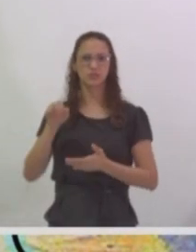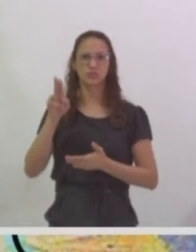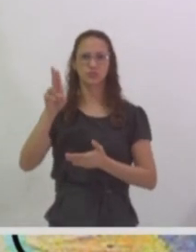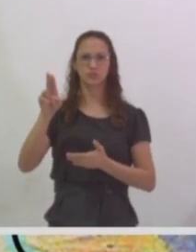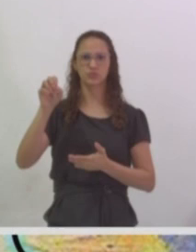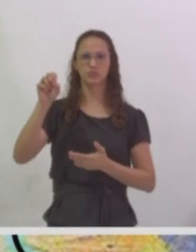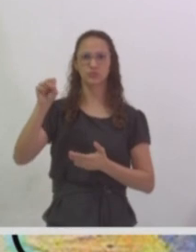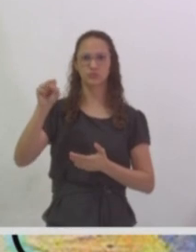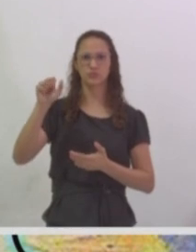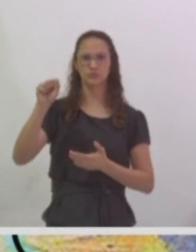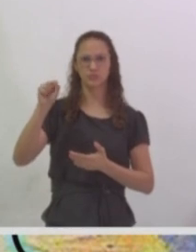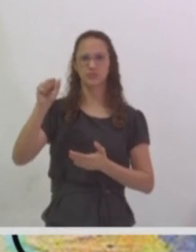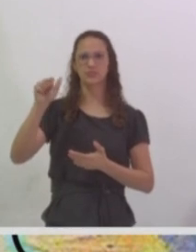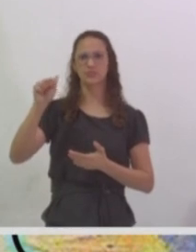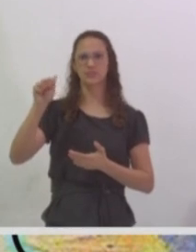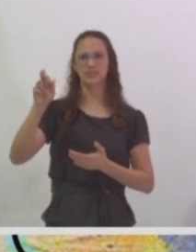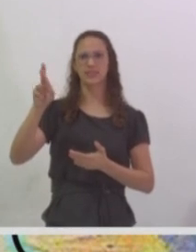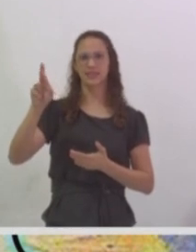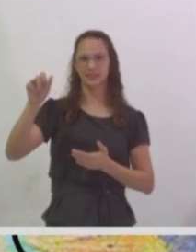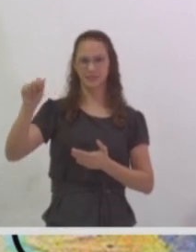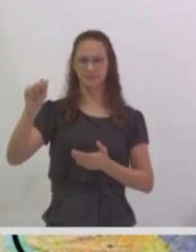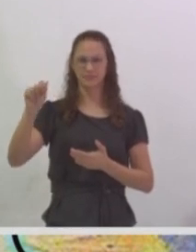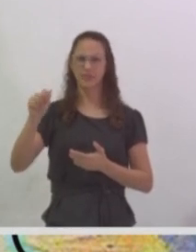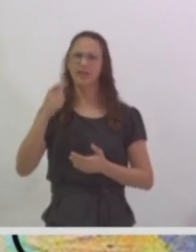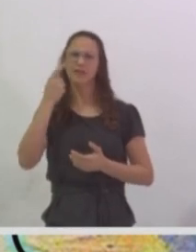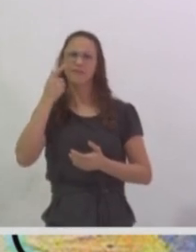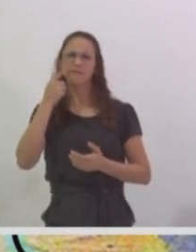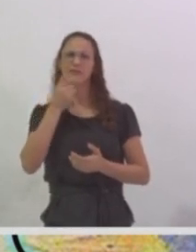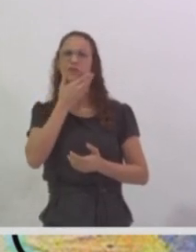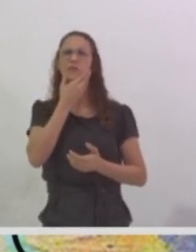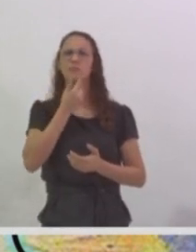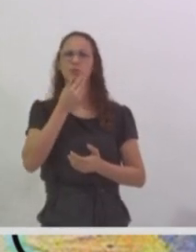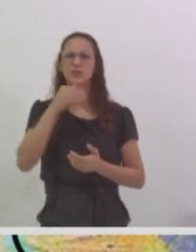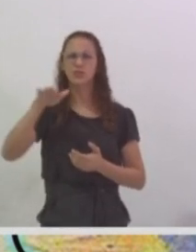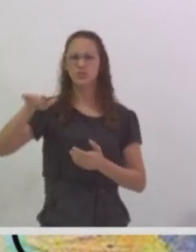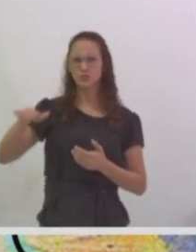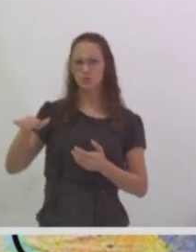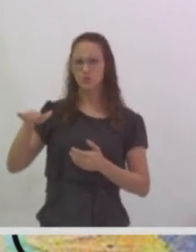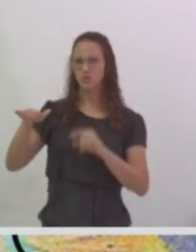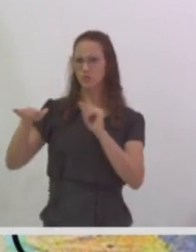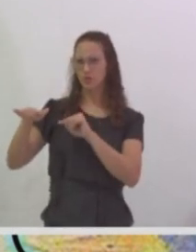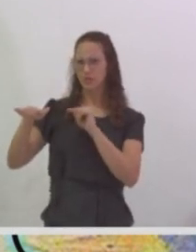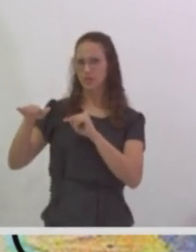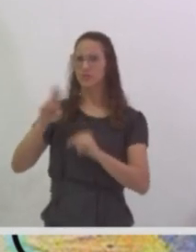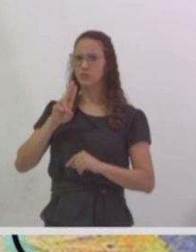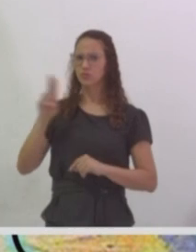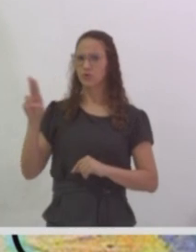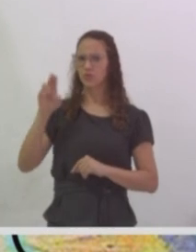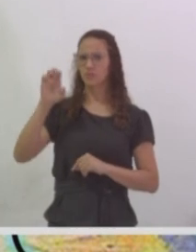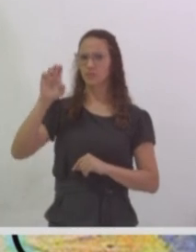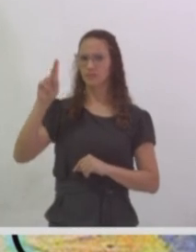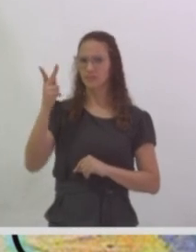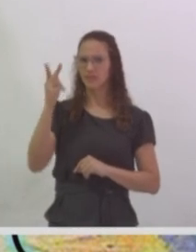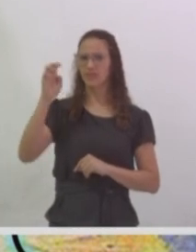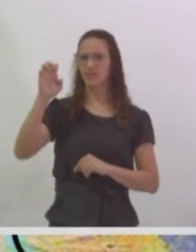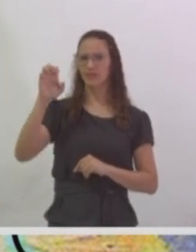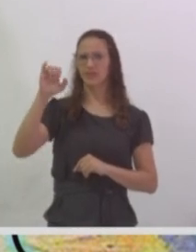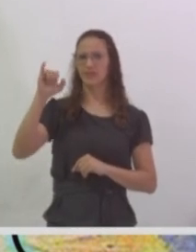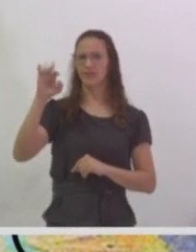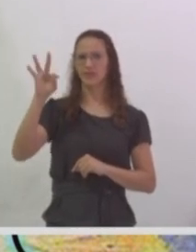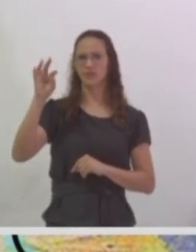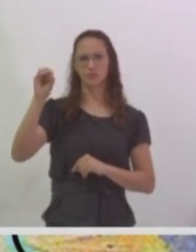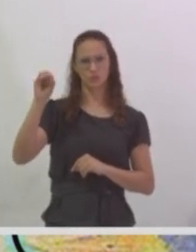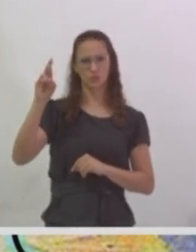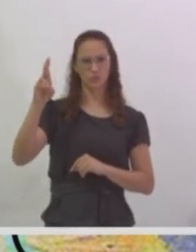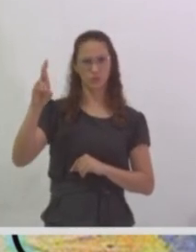chamado Heitor. Heitor era um menino que trazia no bolso sempre uma folha de papel e uma caneta